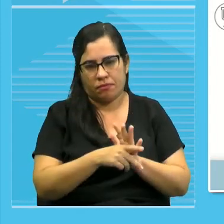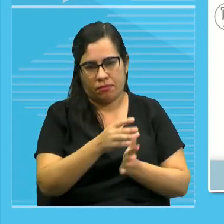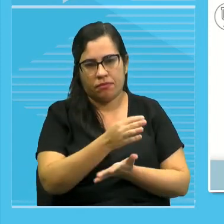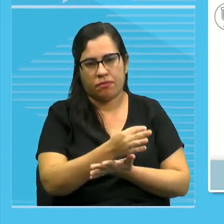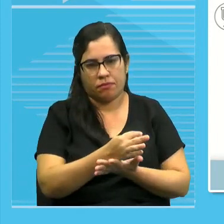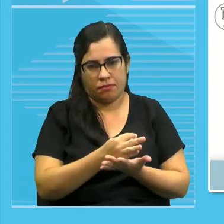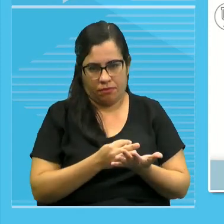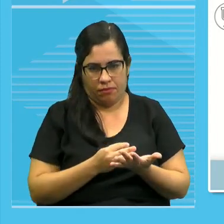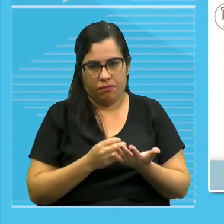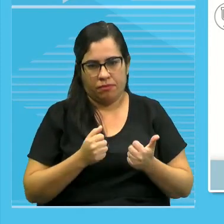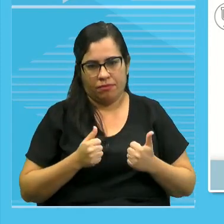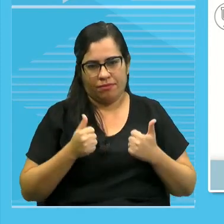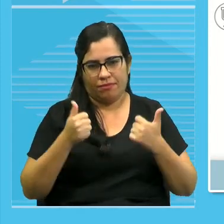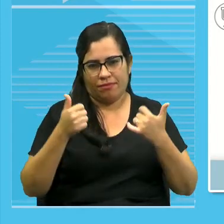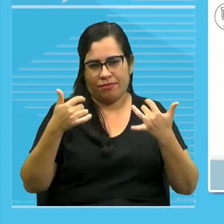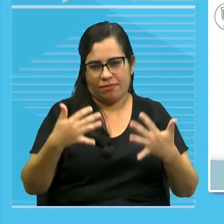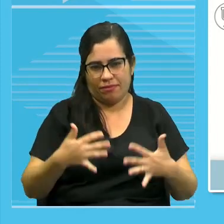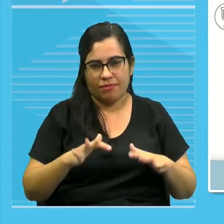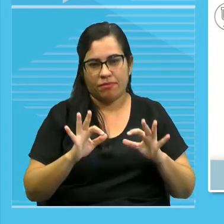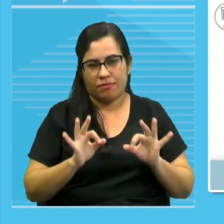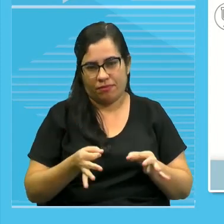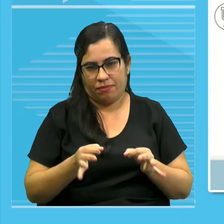traz tá